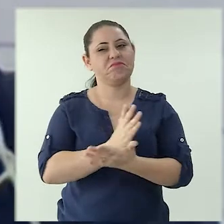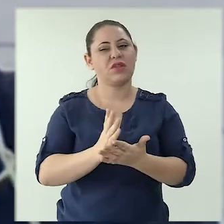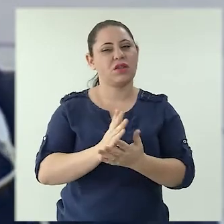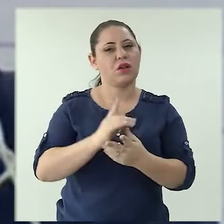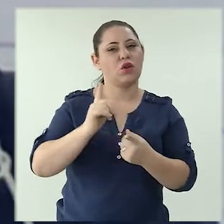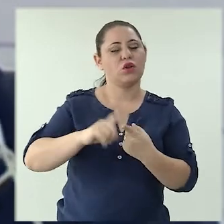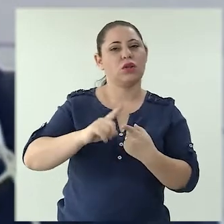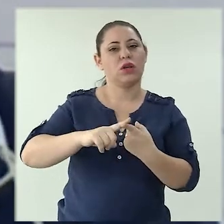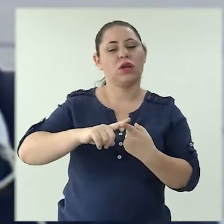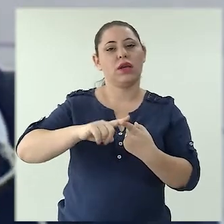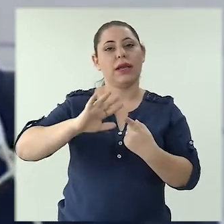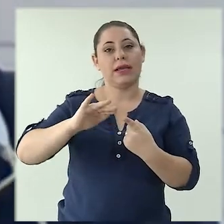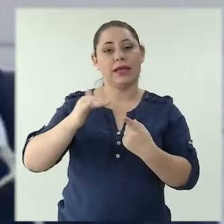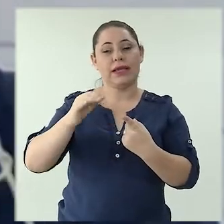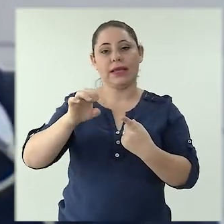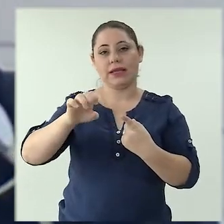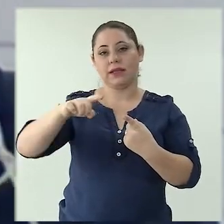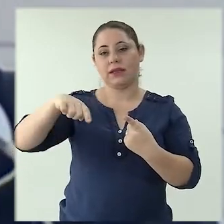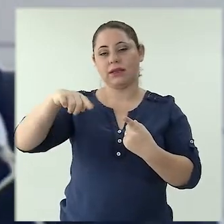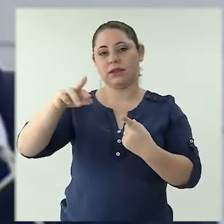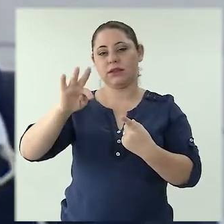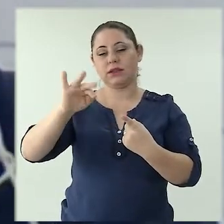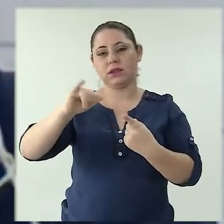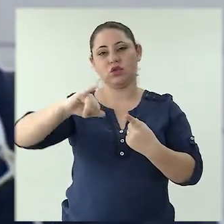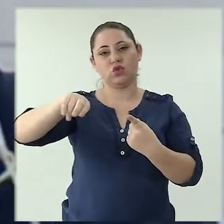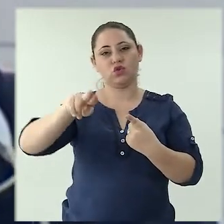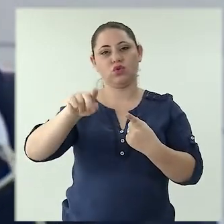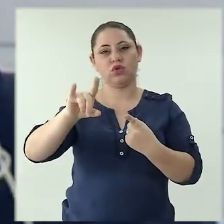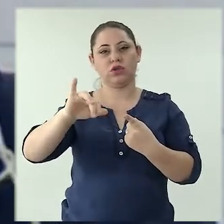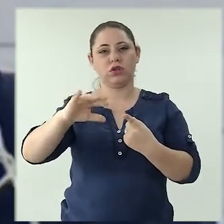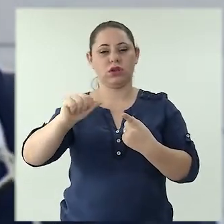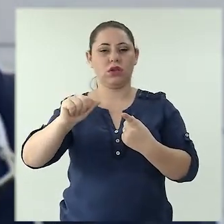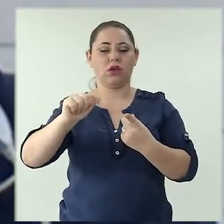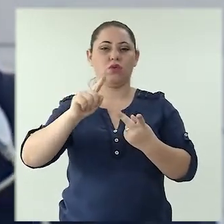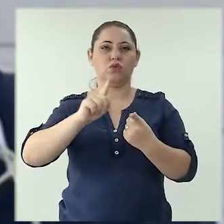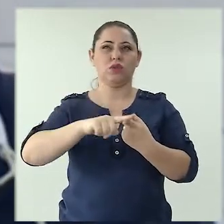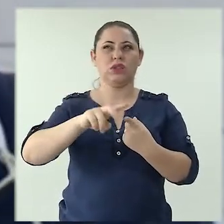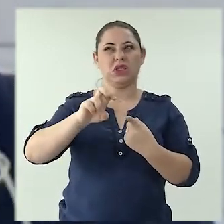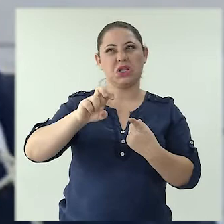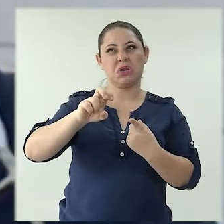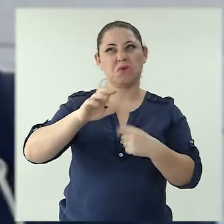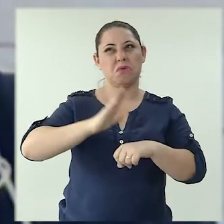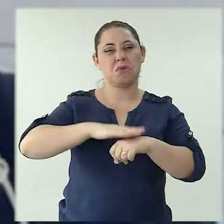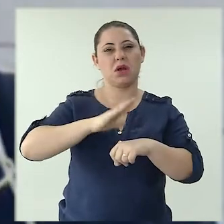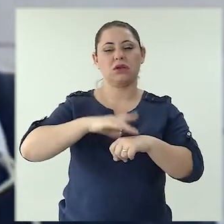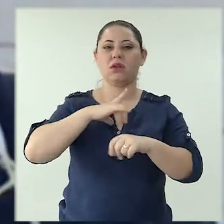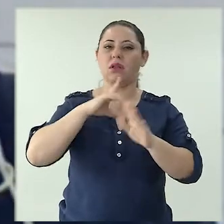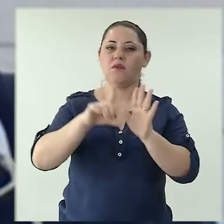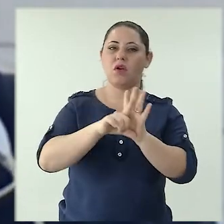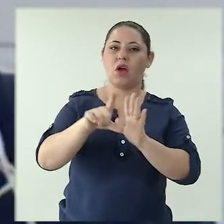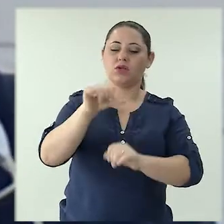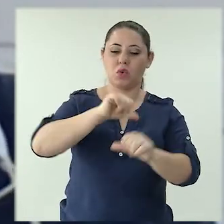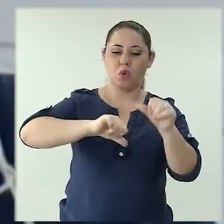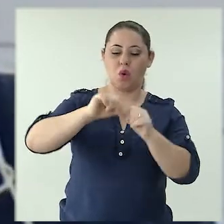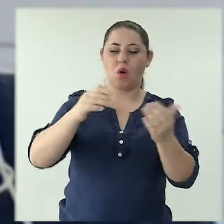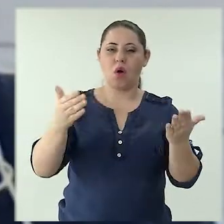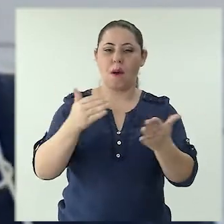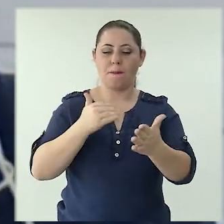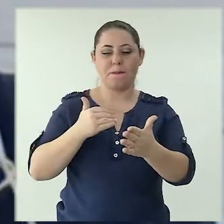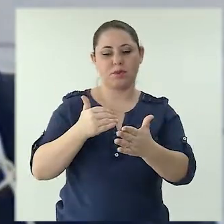A extrajudicial mesmo, a gente já fez, acho que 5 ou mais, porque teve a regulamentação há pouco tempo,